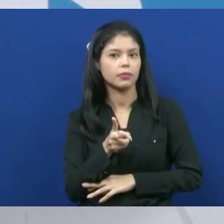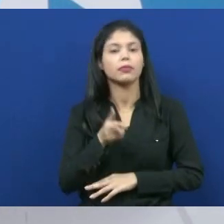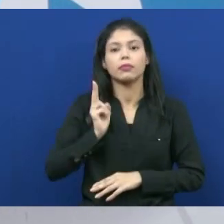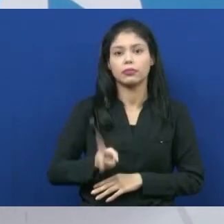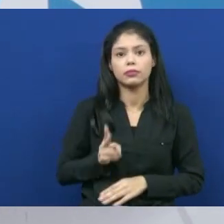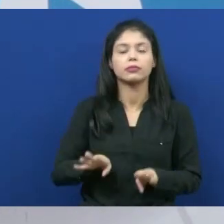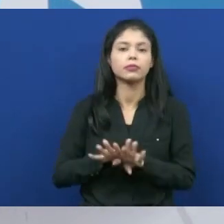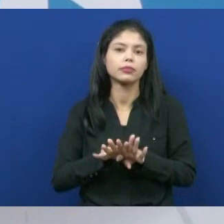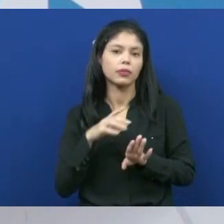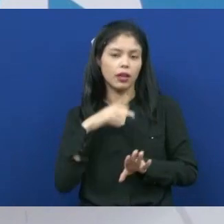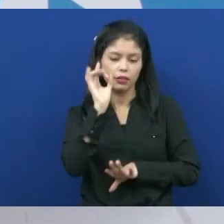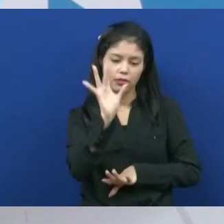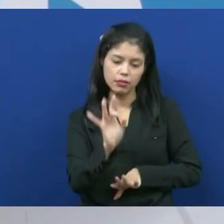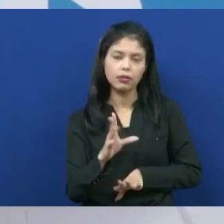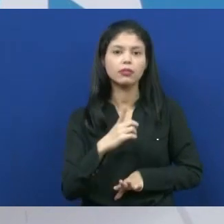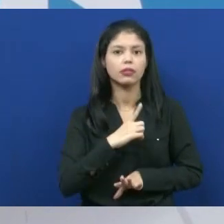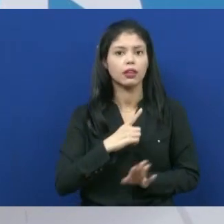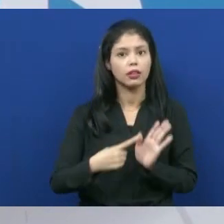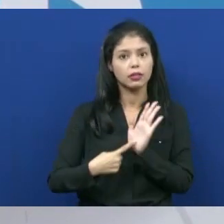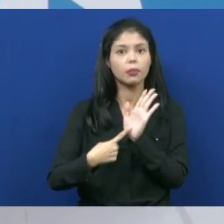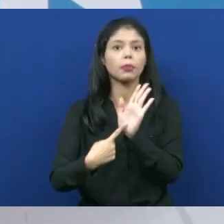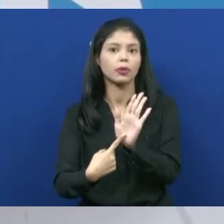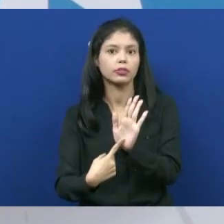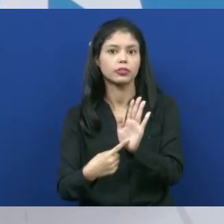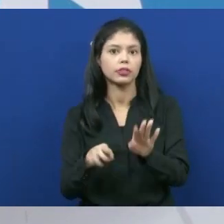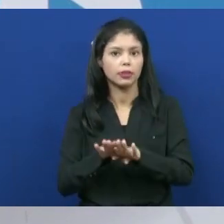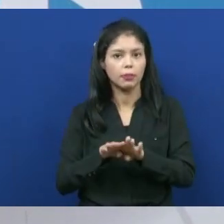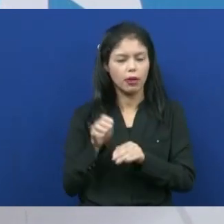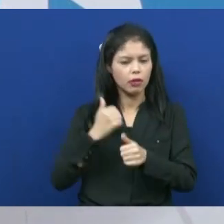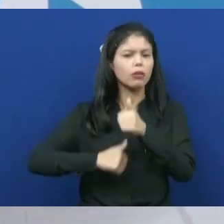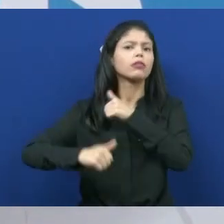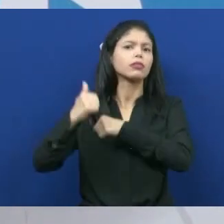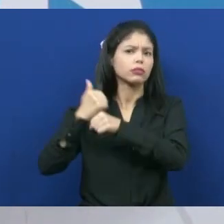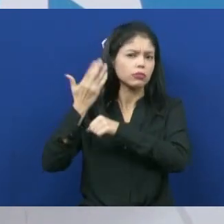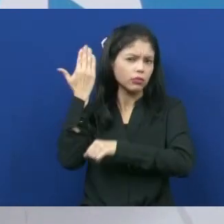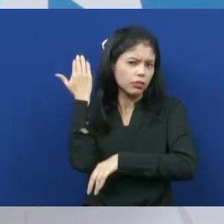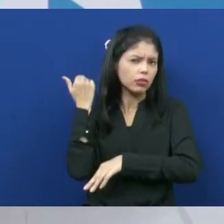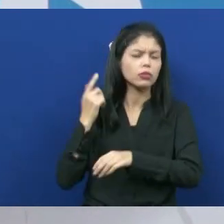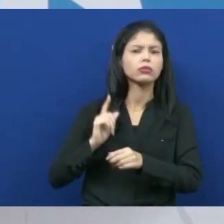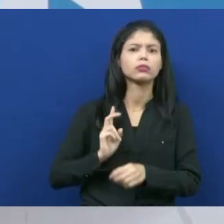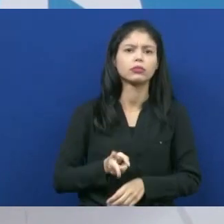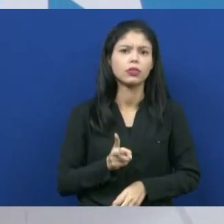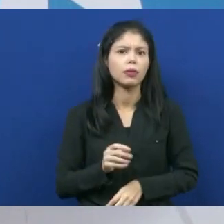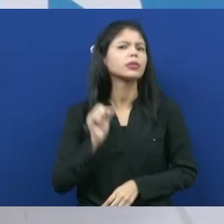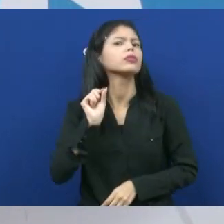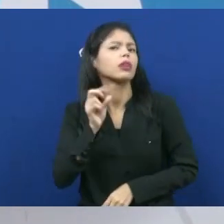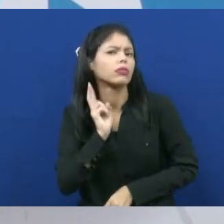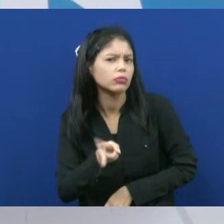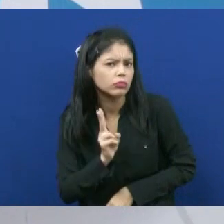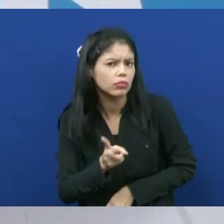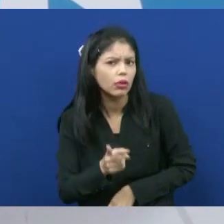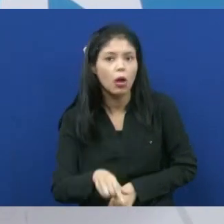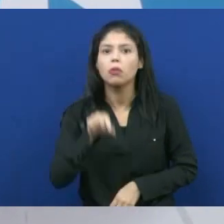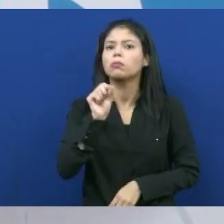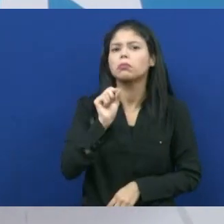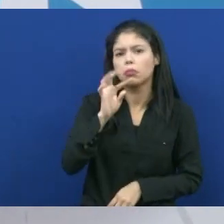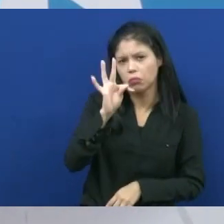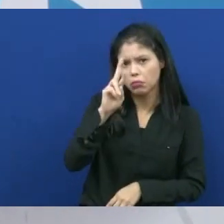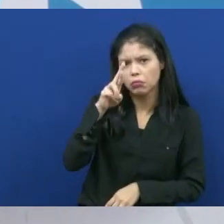cada termo, nós obtemos o termo posterior. Mas e o que é uma constante? E o que é um